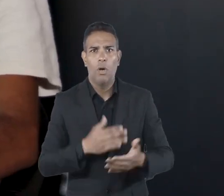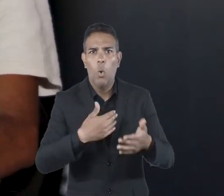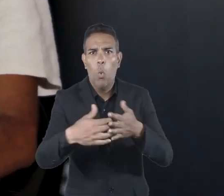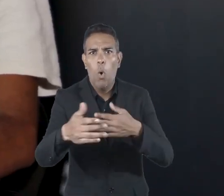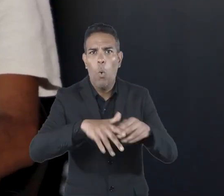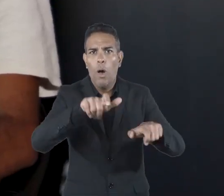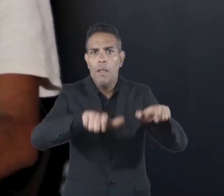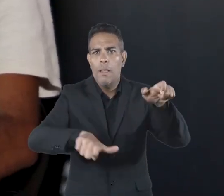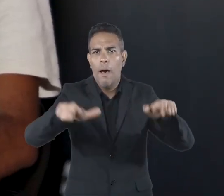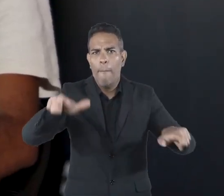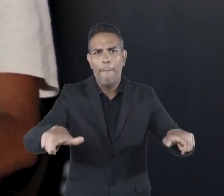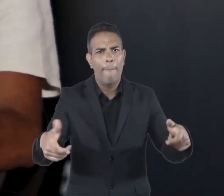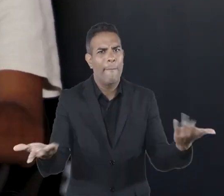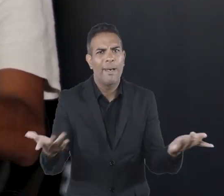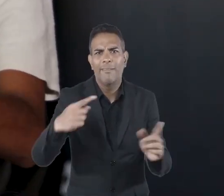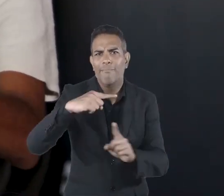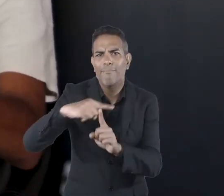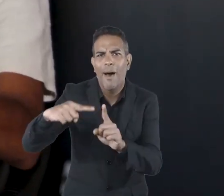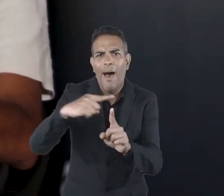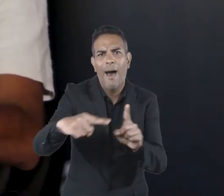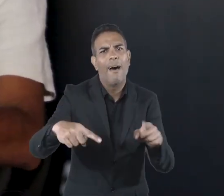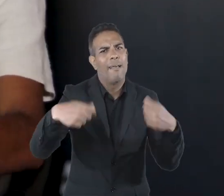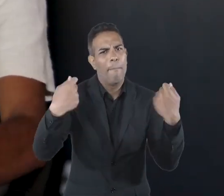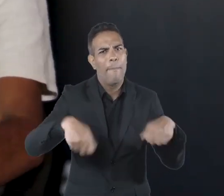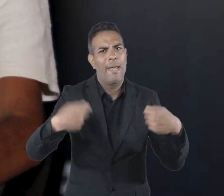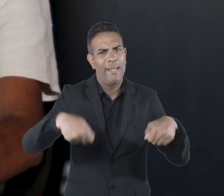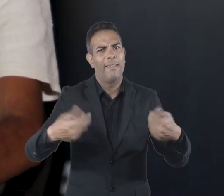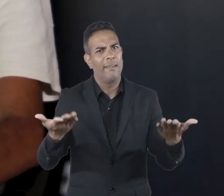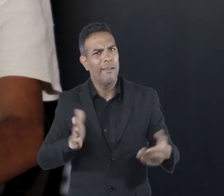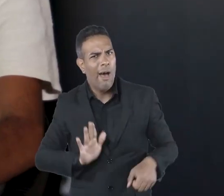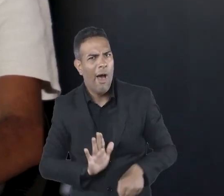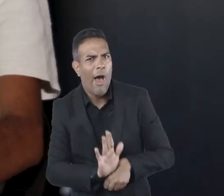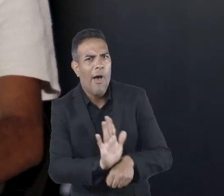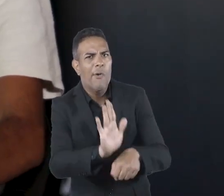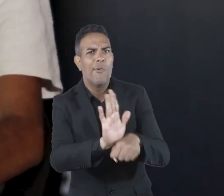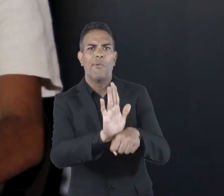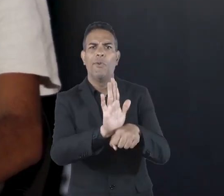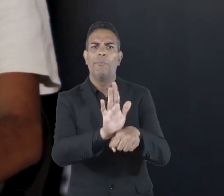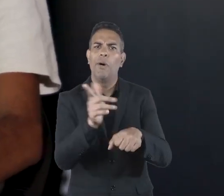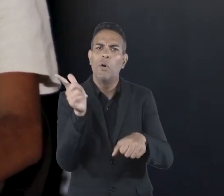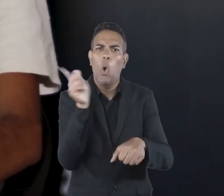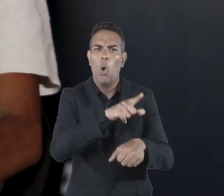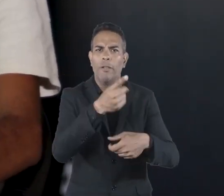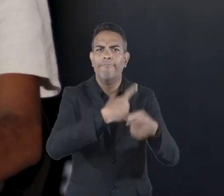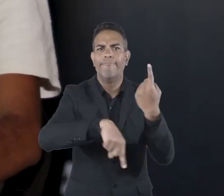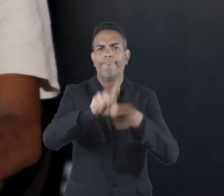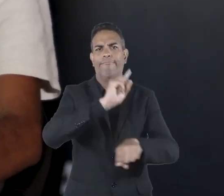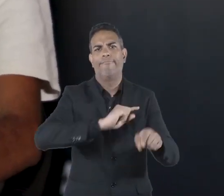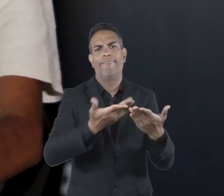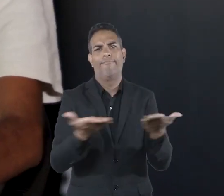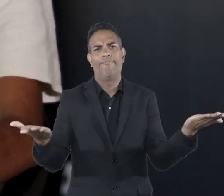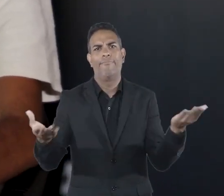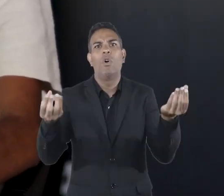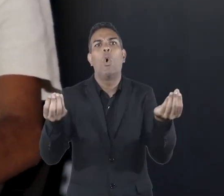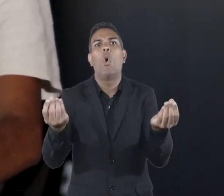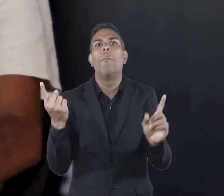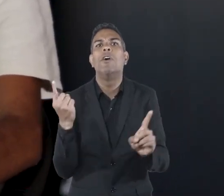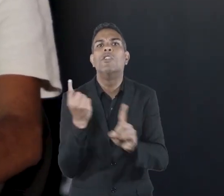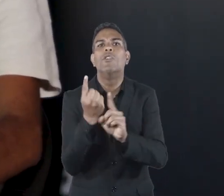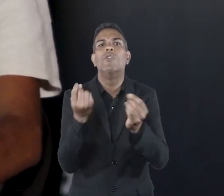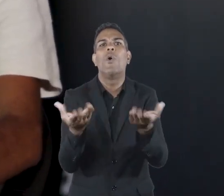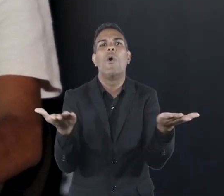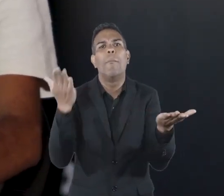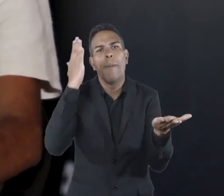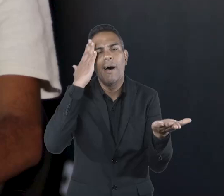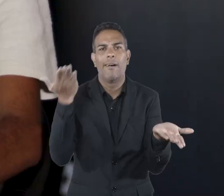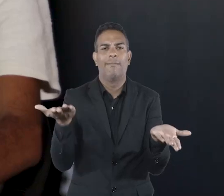precisa, porque qualquer ser humano passando por uma situação parecida vai precisar de certas coisas no lugar onde ele vai